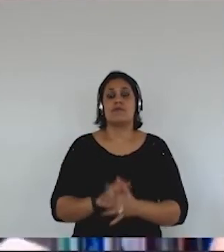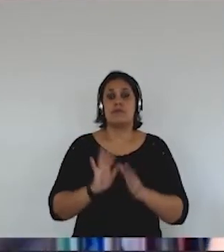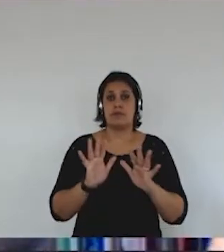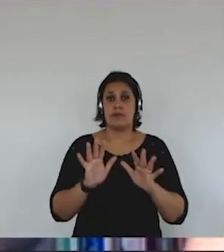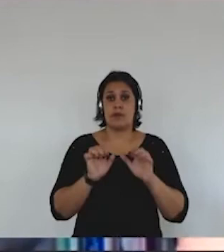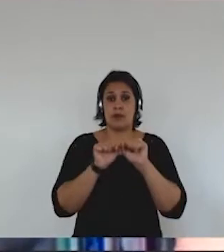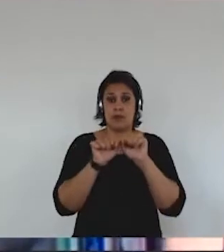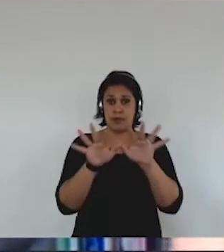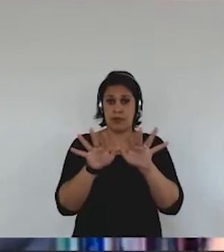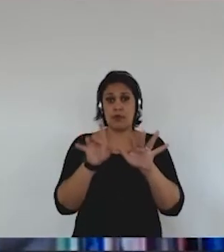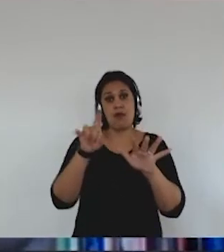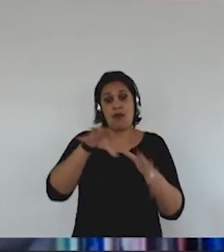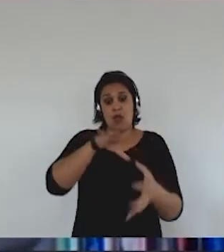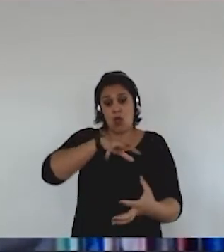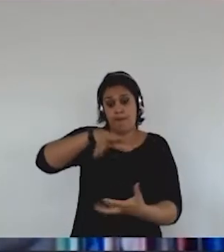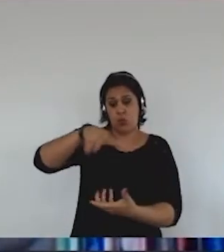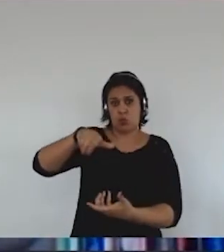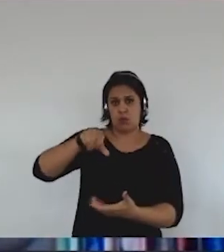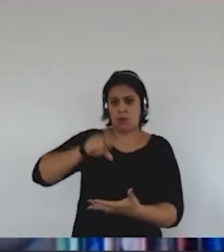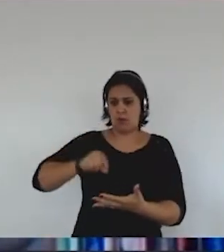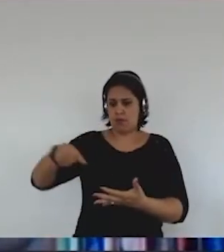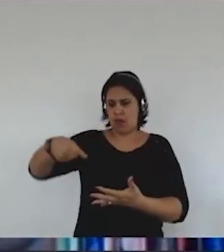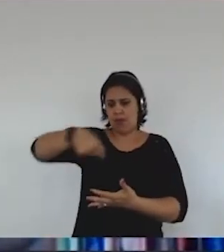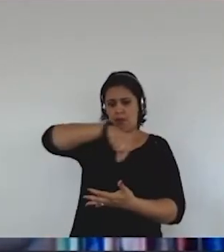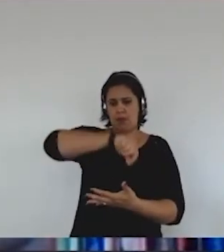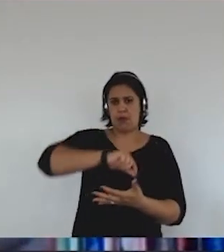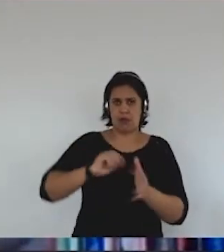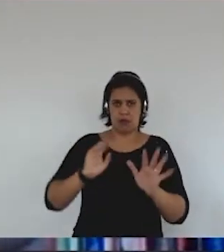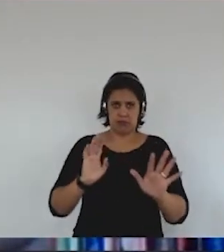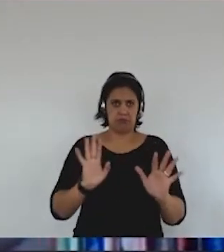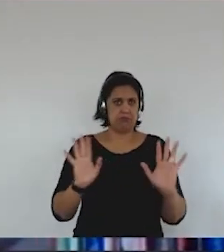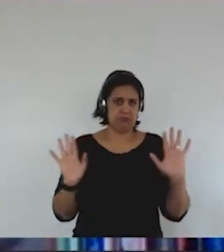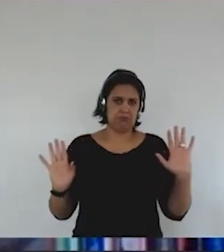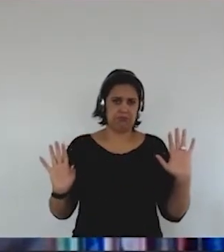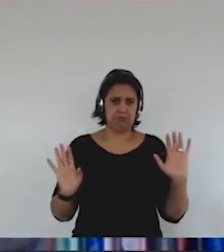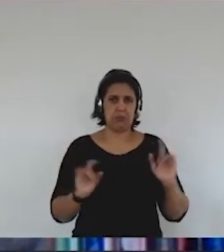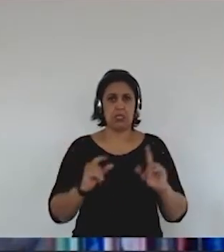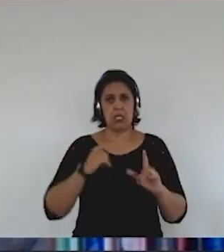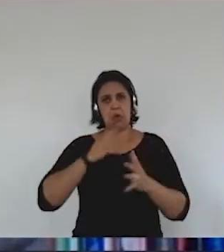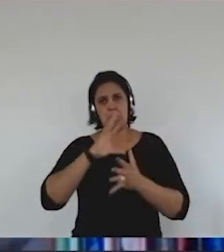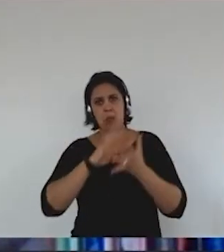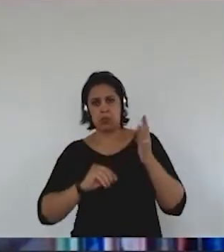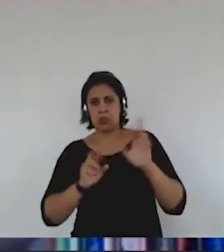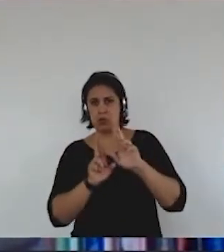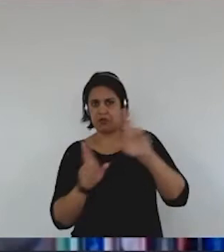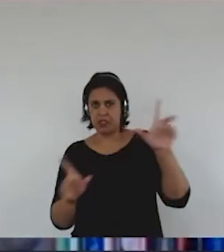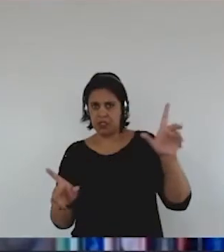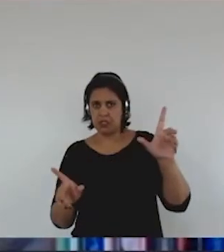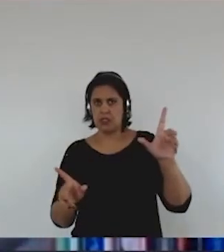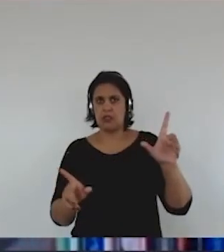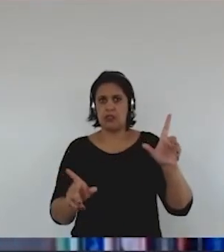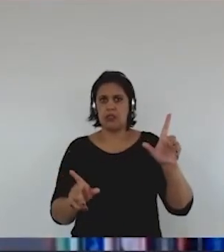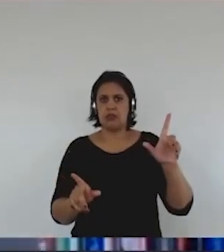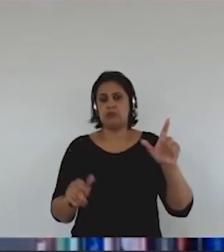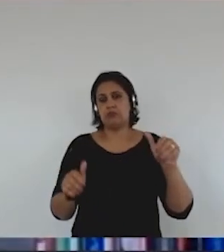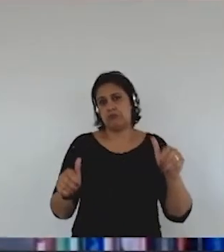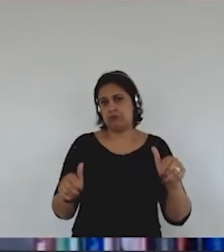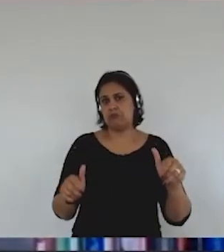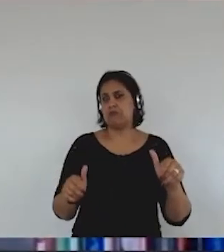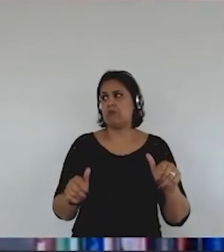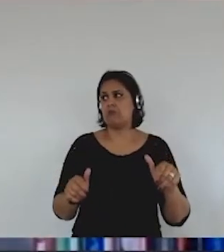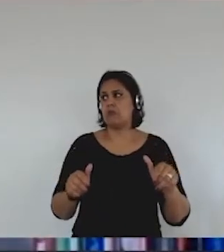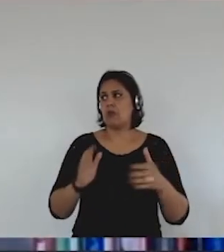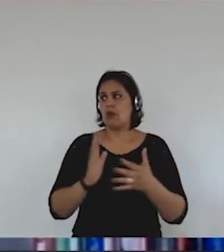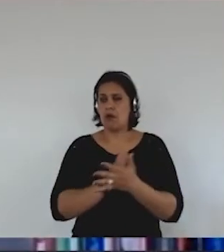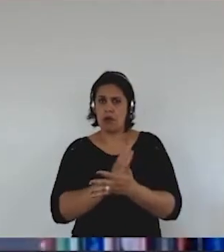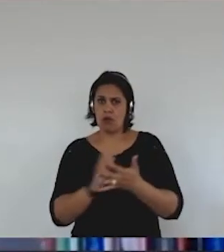é universal. Então, apesar de estarmos diante de modelos diferentes, Brasil, Portugal, que em alguns momentos